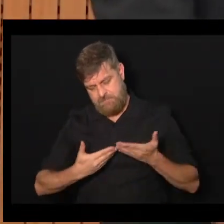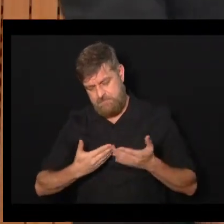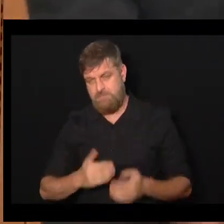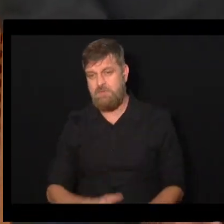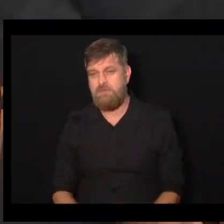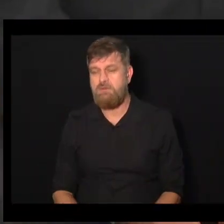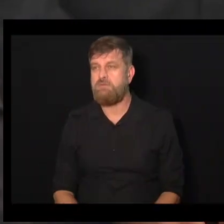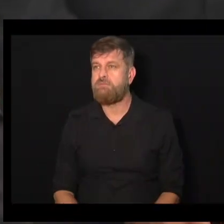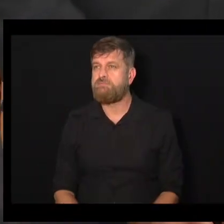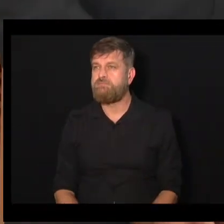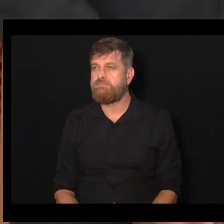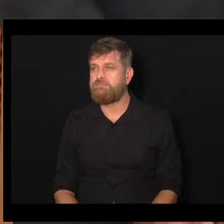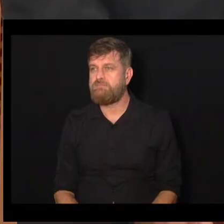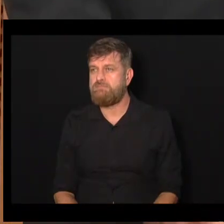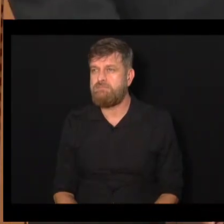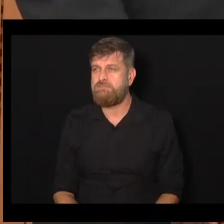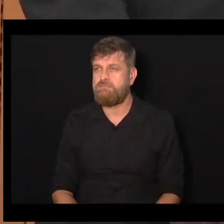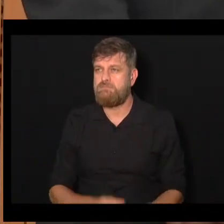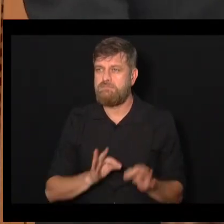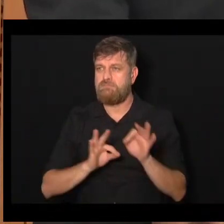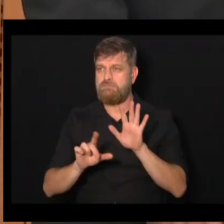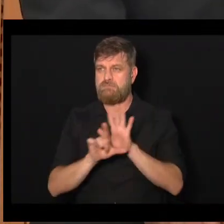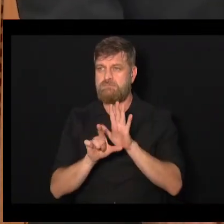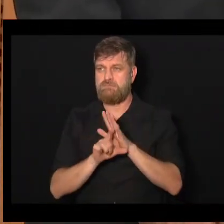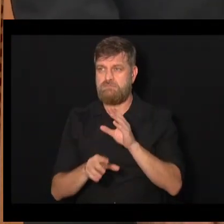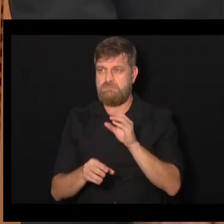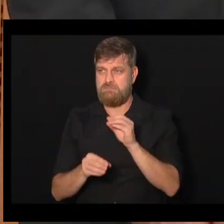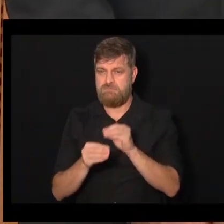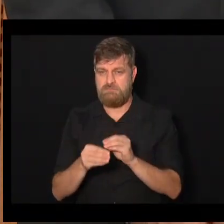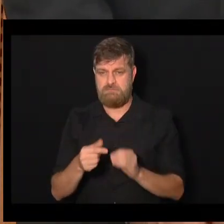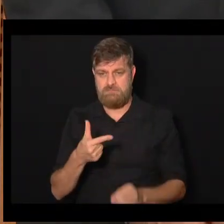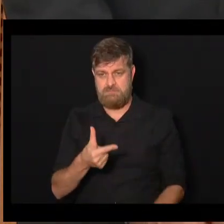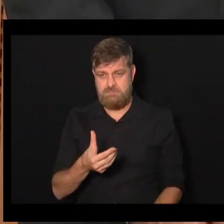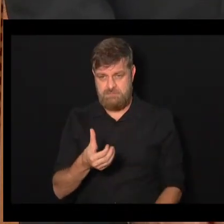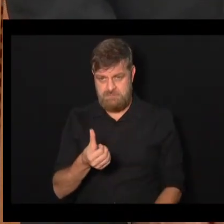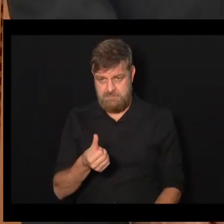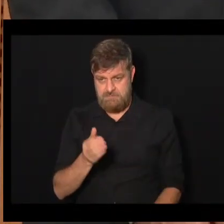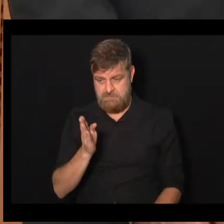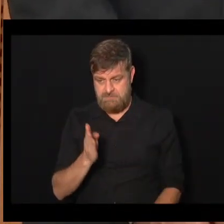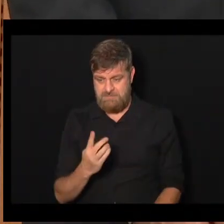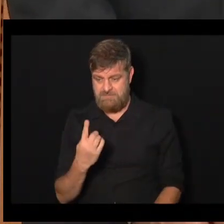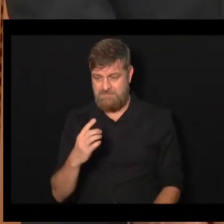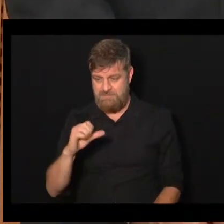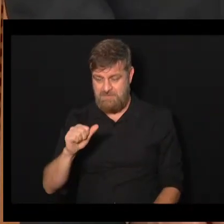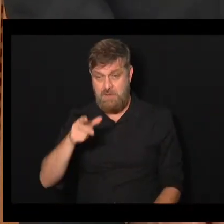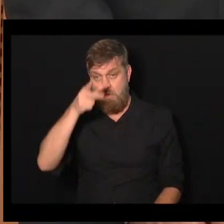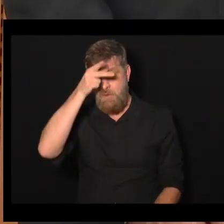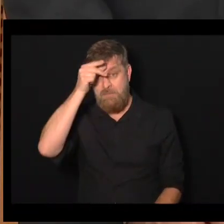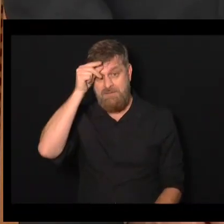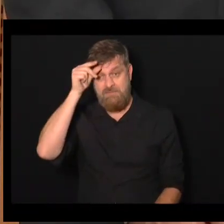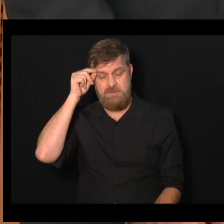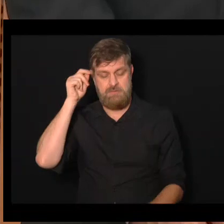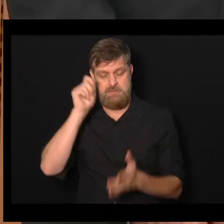4, primeira discussão e votação do projeto de lei complementar 2619, processo número 229738, de autoria do seu prefeito municipal, com